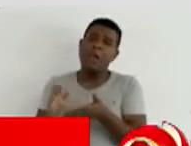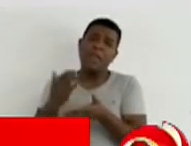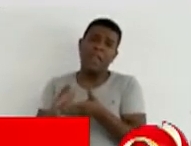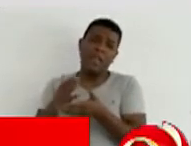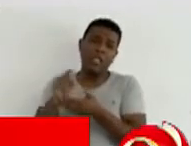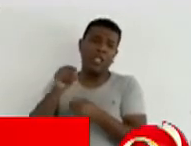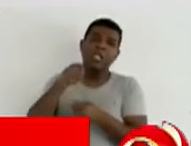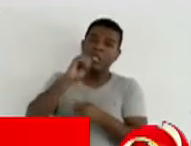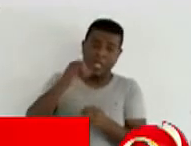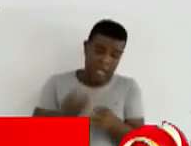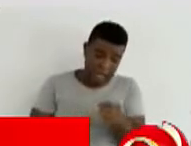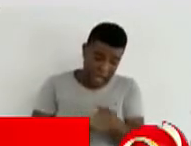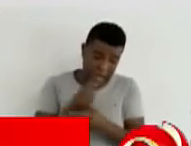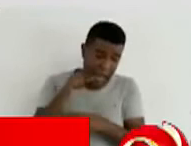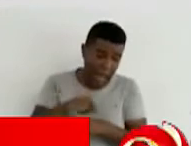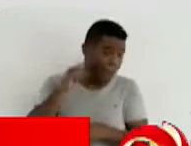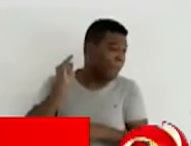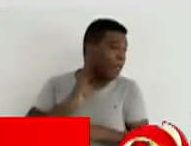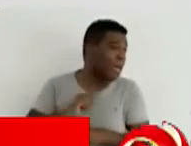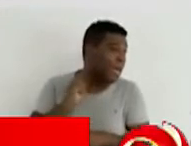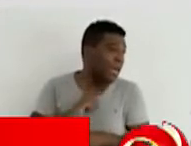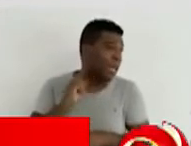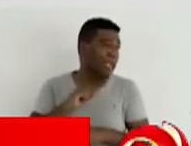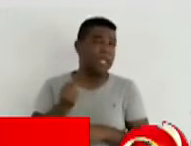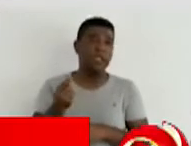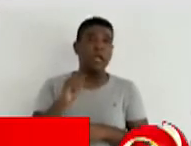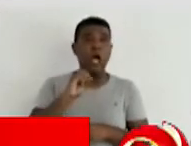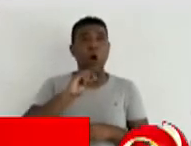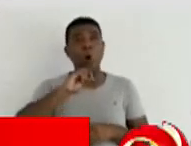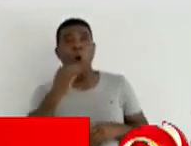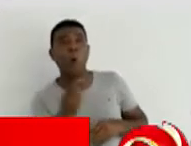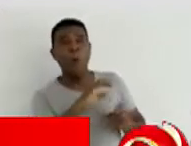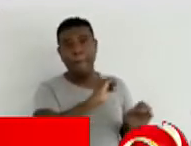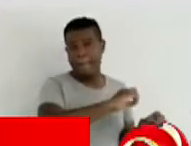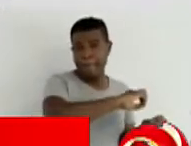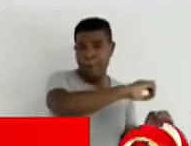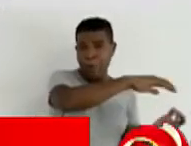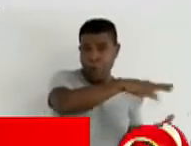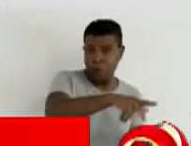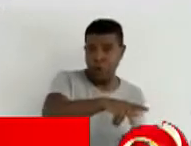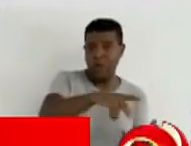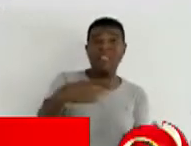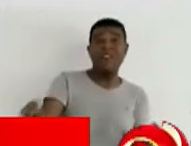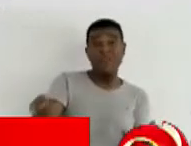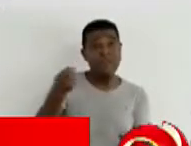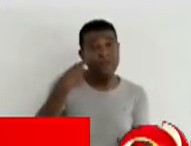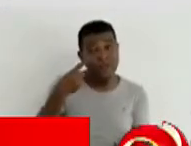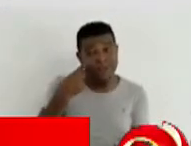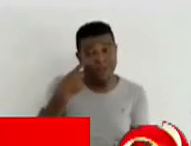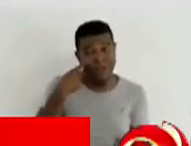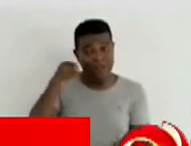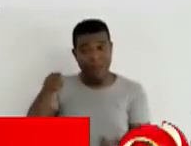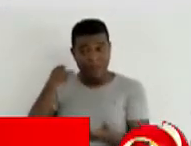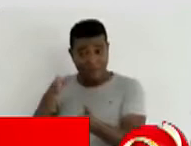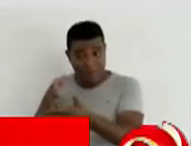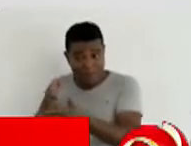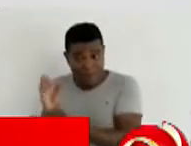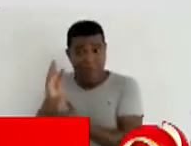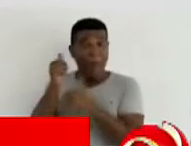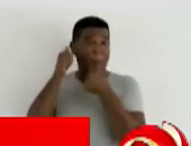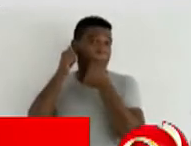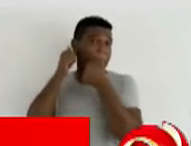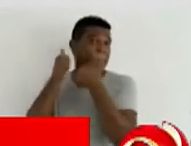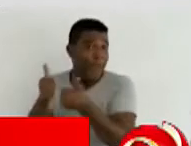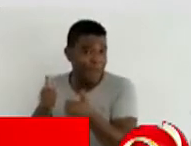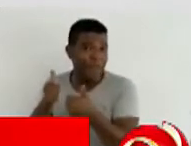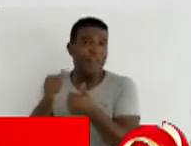promissoras. Elas confirmando a sua utilidade, a sua eficiência e eficácia, essas vacinas ainda